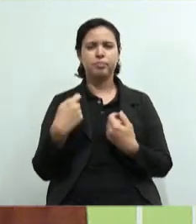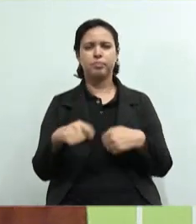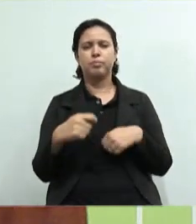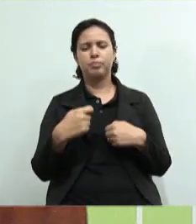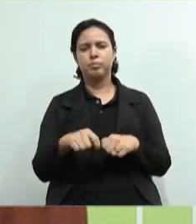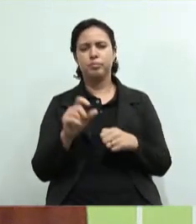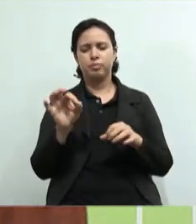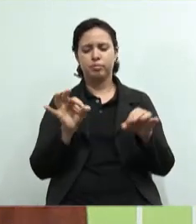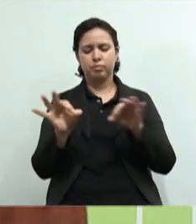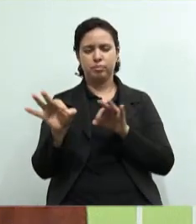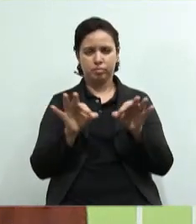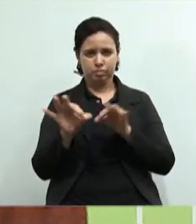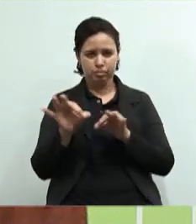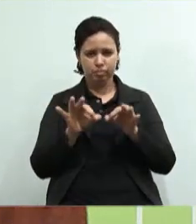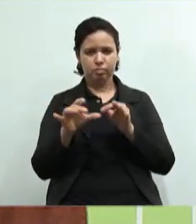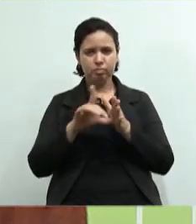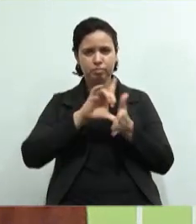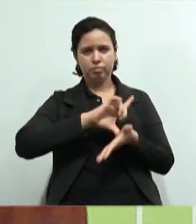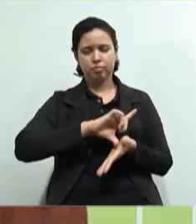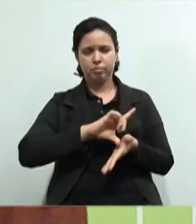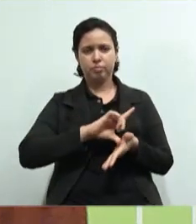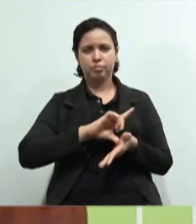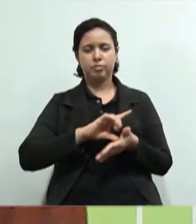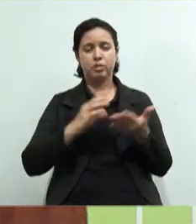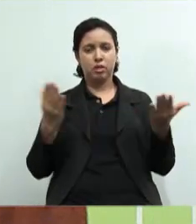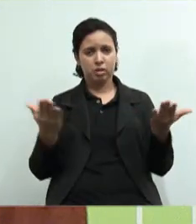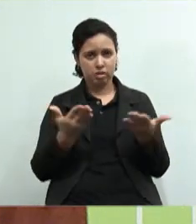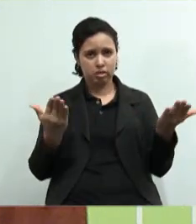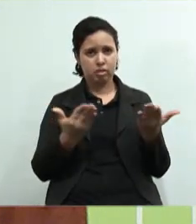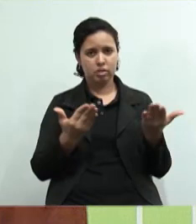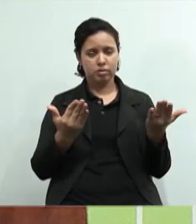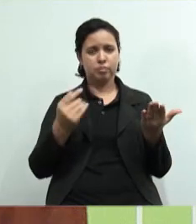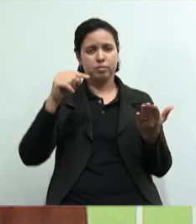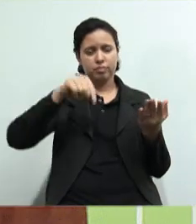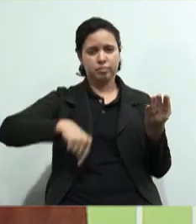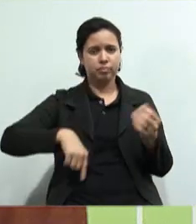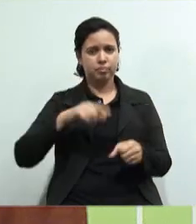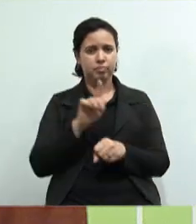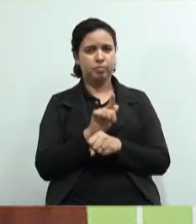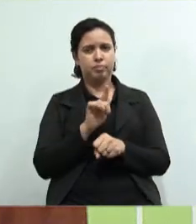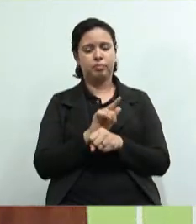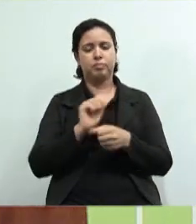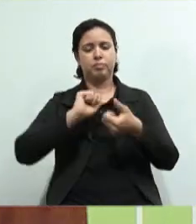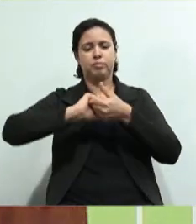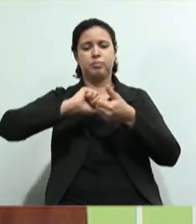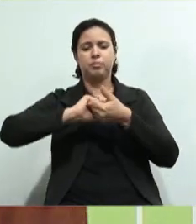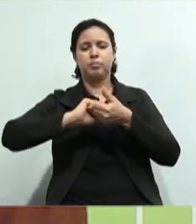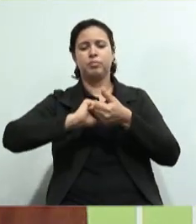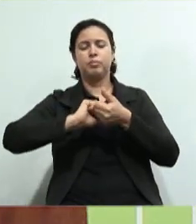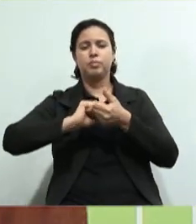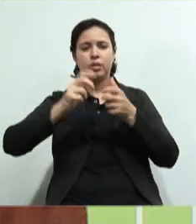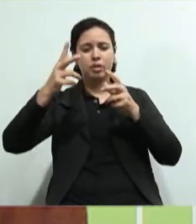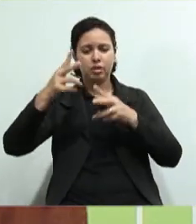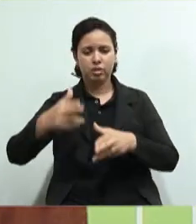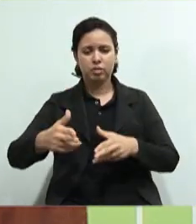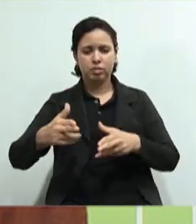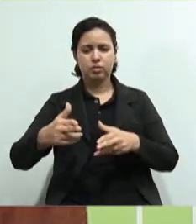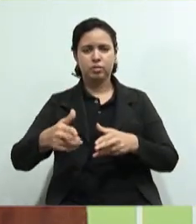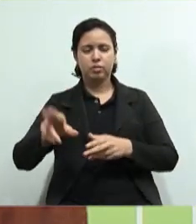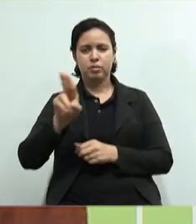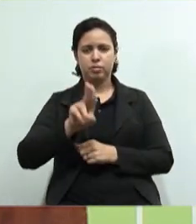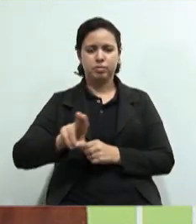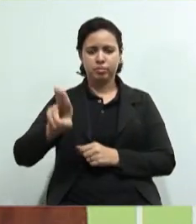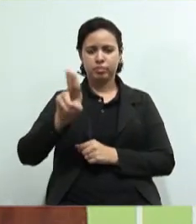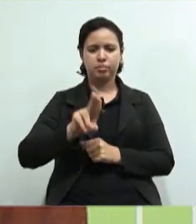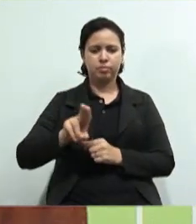também de planejamento. E aqui, na gestão da qualidade, não é diferente. É a aplicação de